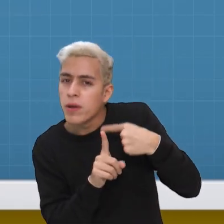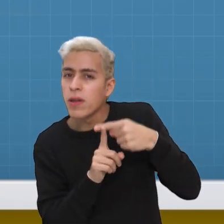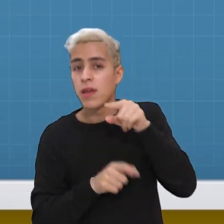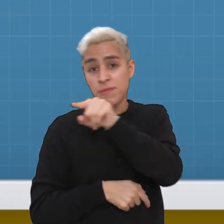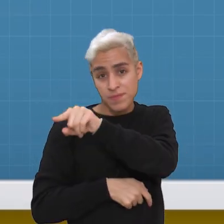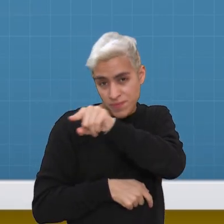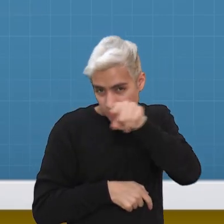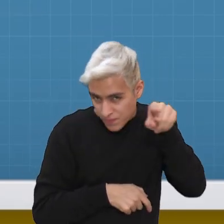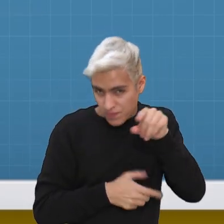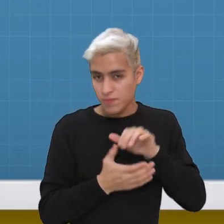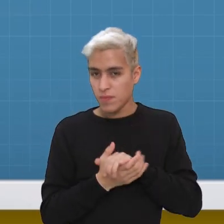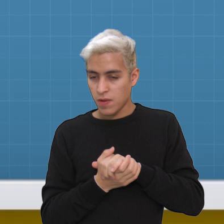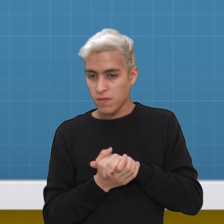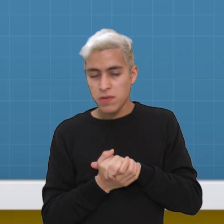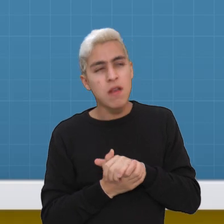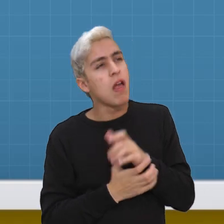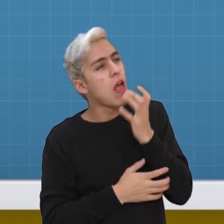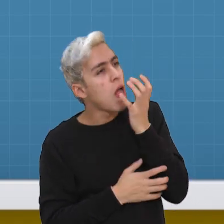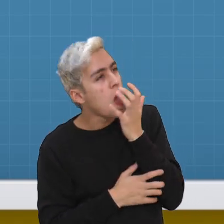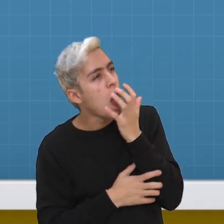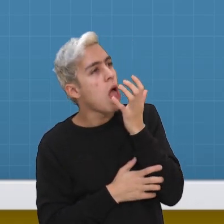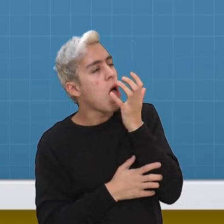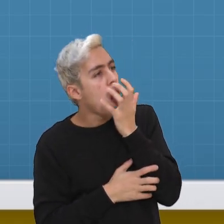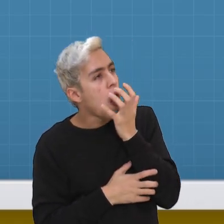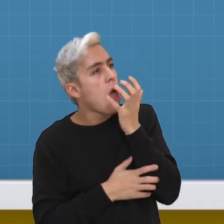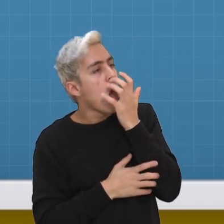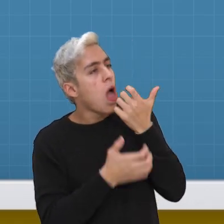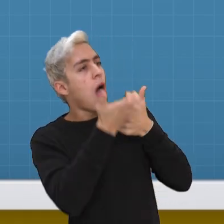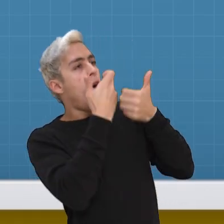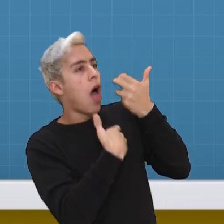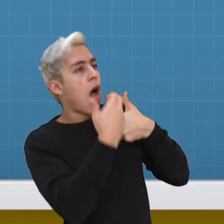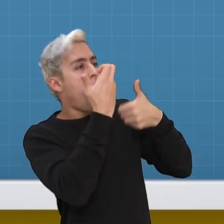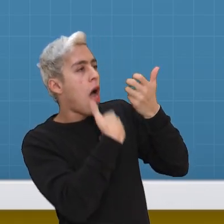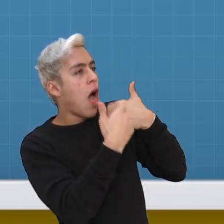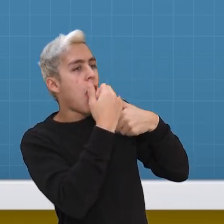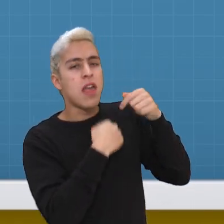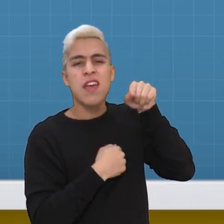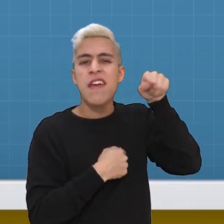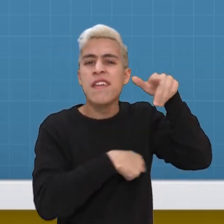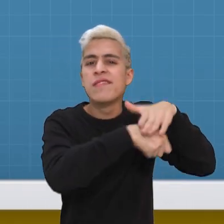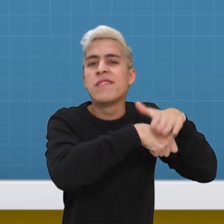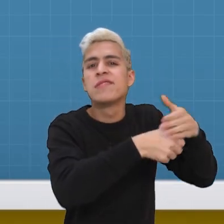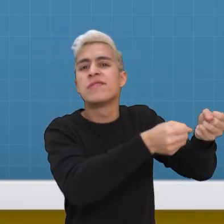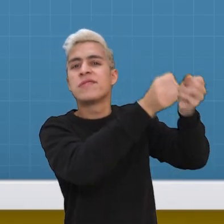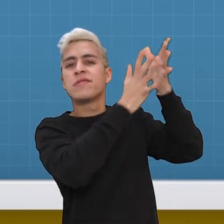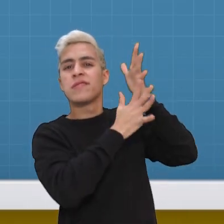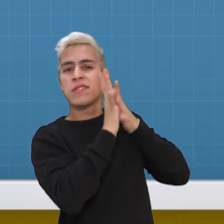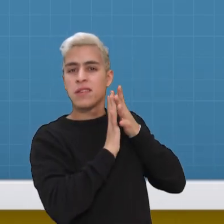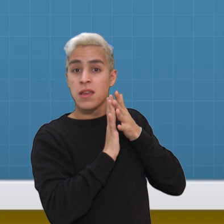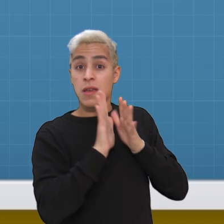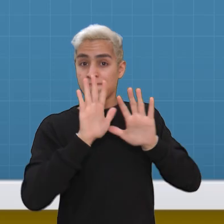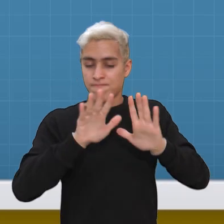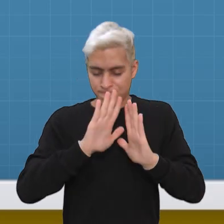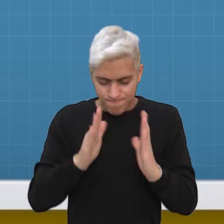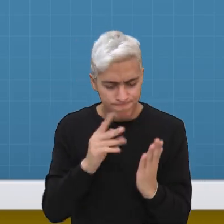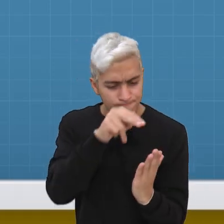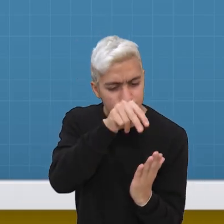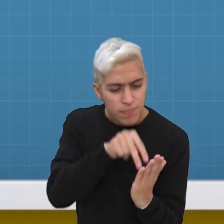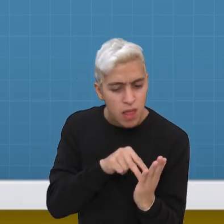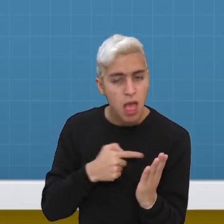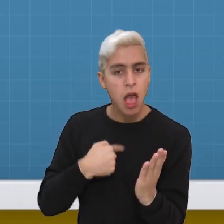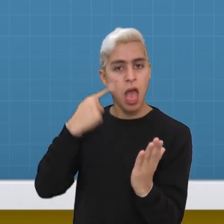Porque se eu conto, se eu só ouço, eu posso ouvir o que o outro quer. Se eu